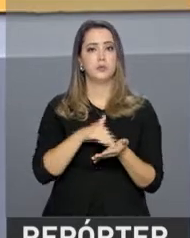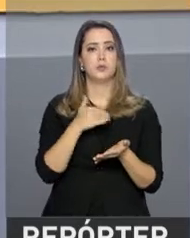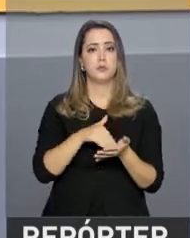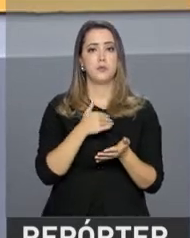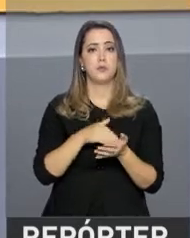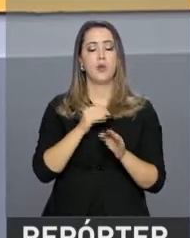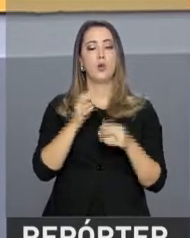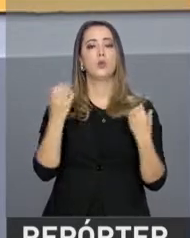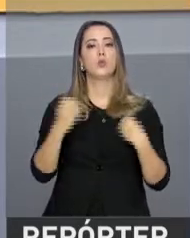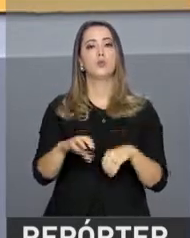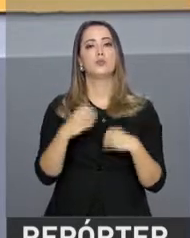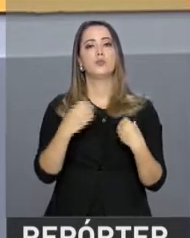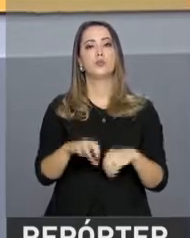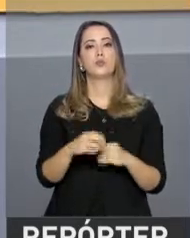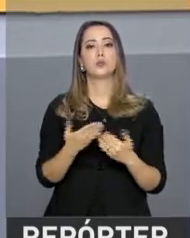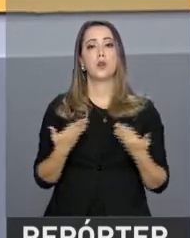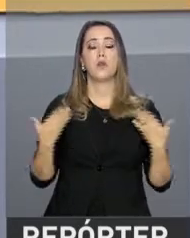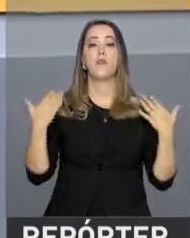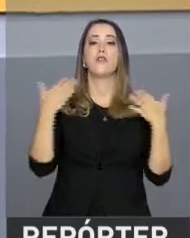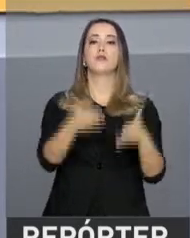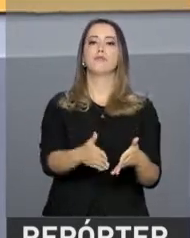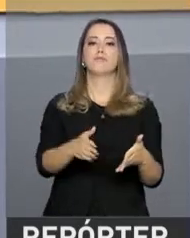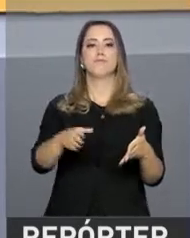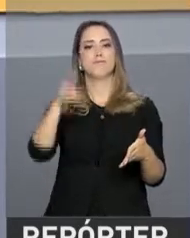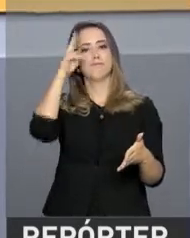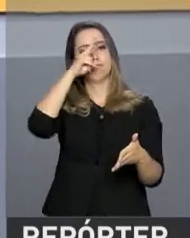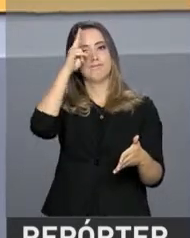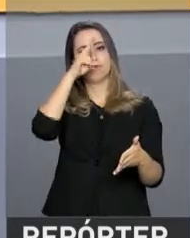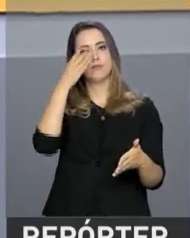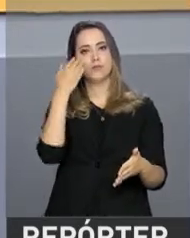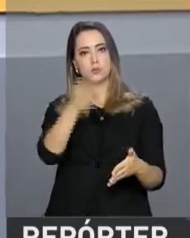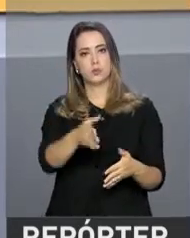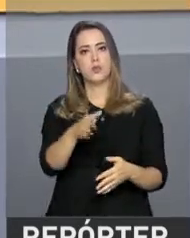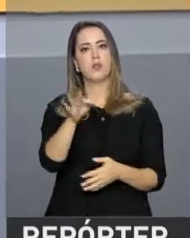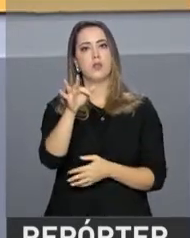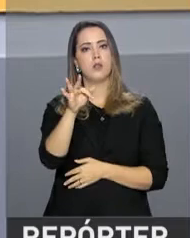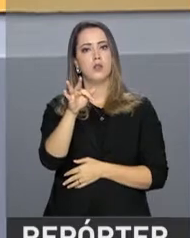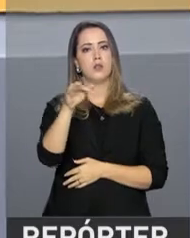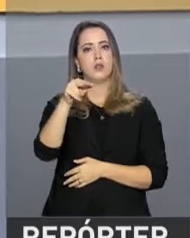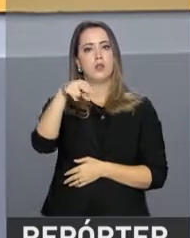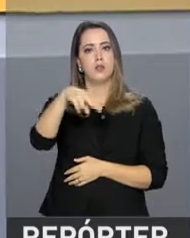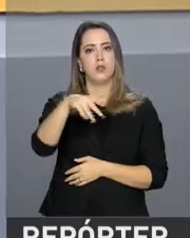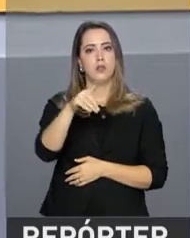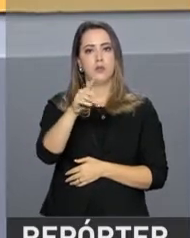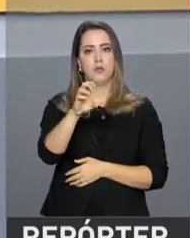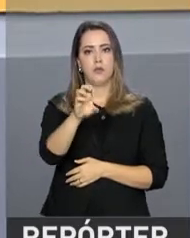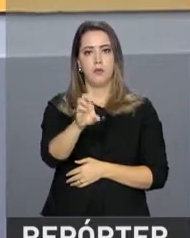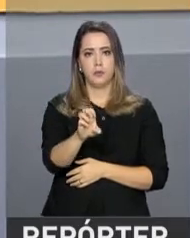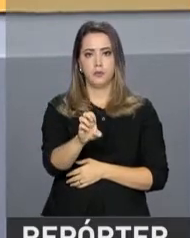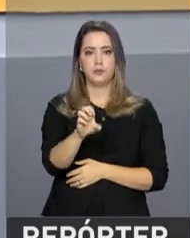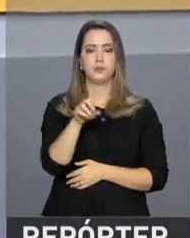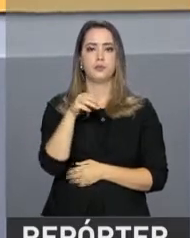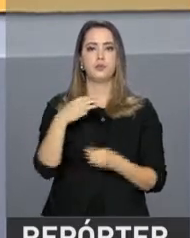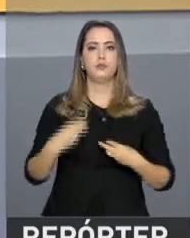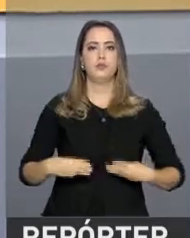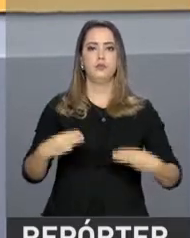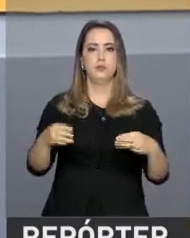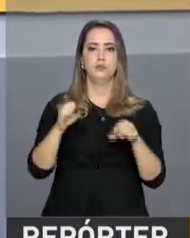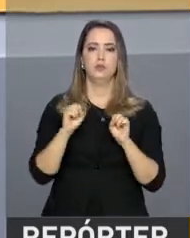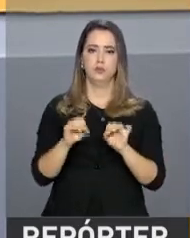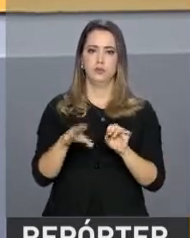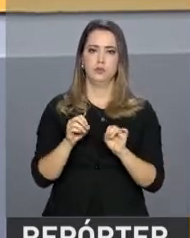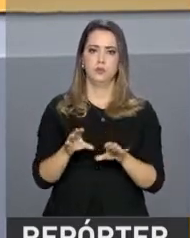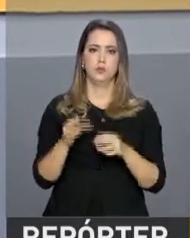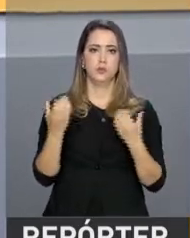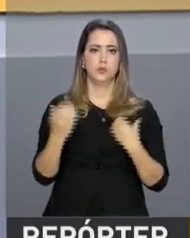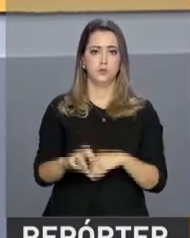literário faça parte dessa história do fundo nacional de desenvolvimento da educação fnde do ministério da educação